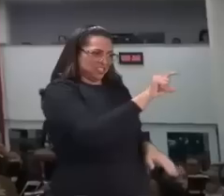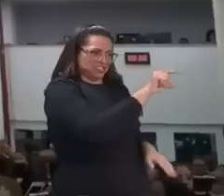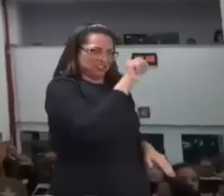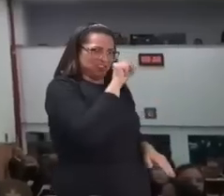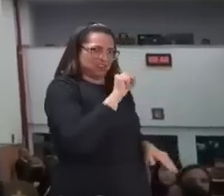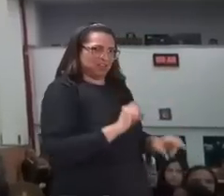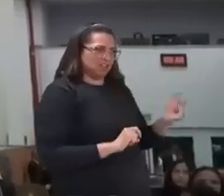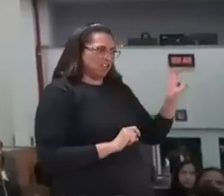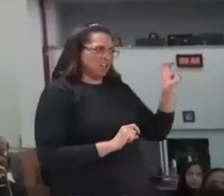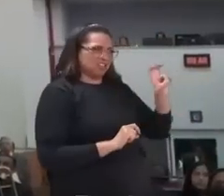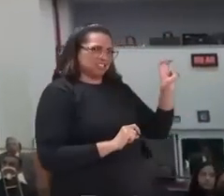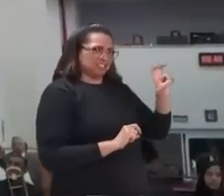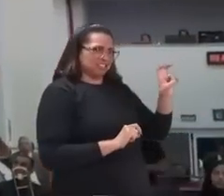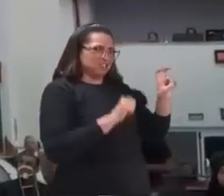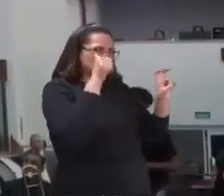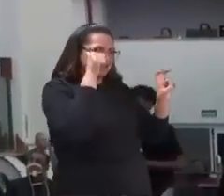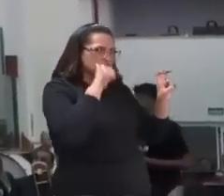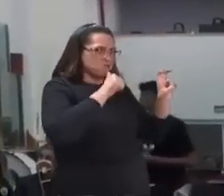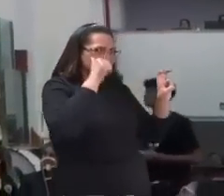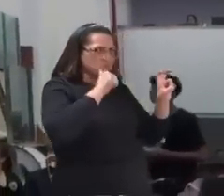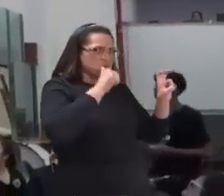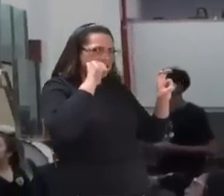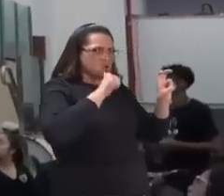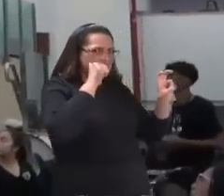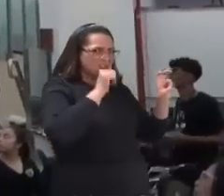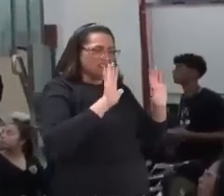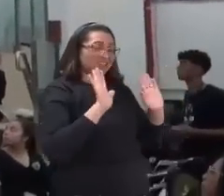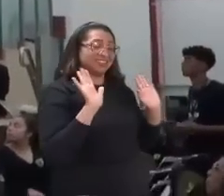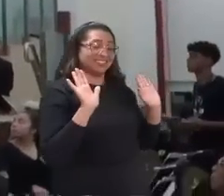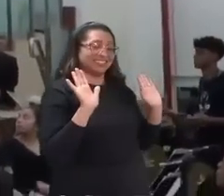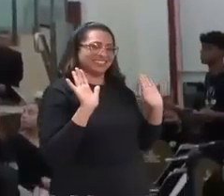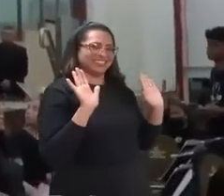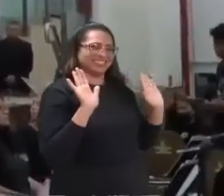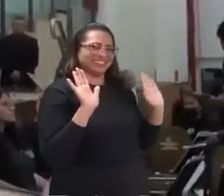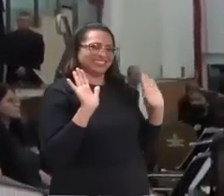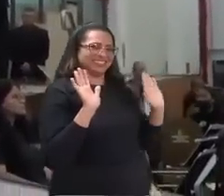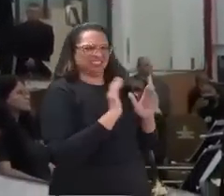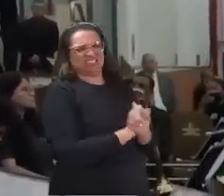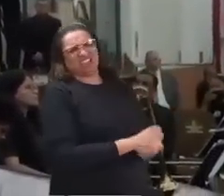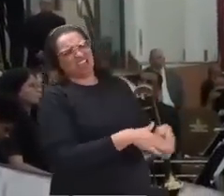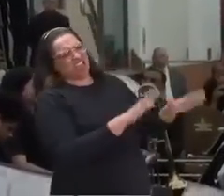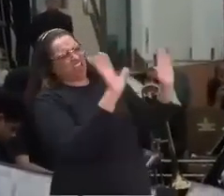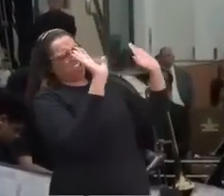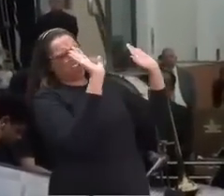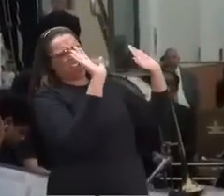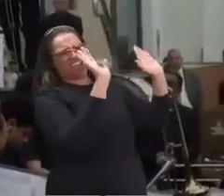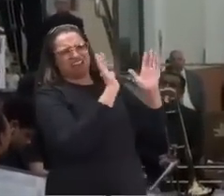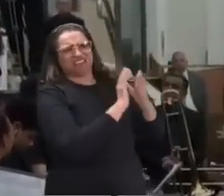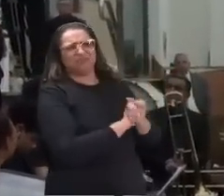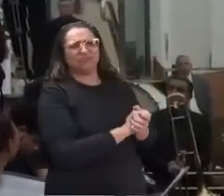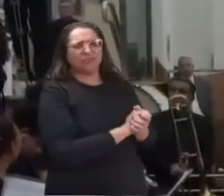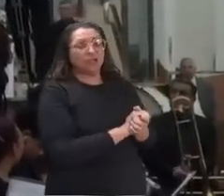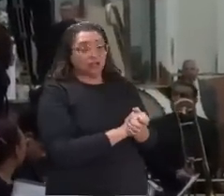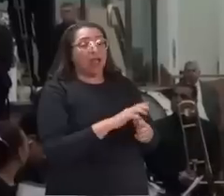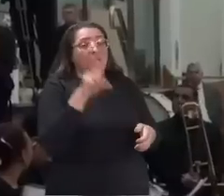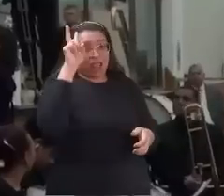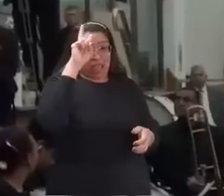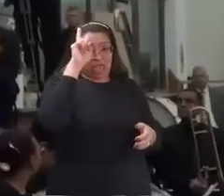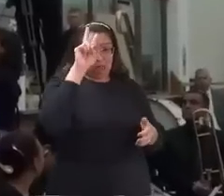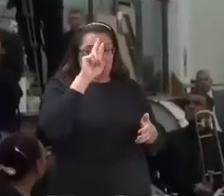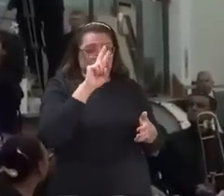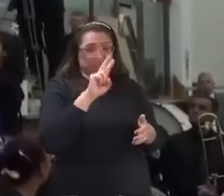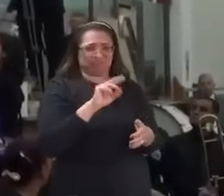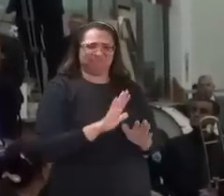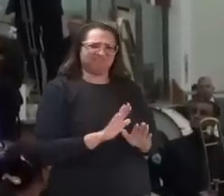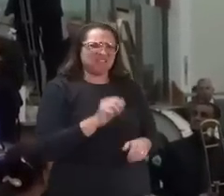que nem Faraó acreditava, que todos diziam: é um projeto falido desde o capítulo 3 do Gênesis, que não presta mais para